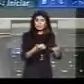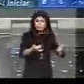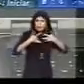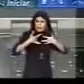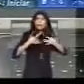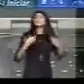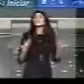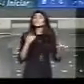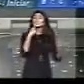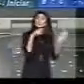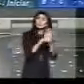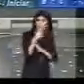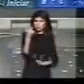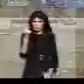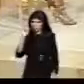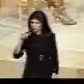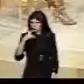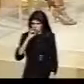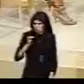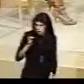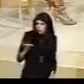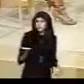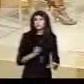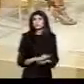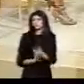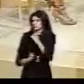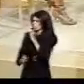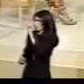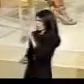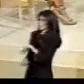toxina do cigarro ainda permanece no corpo? Ele pergunta se é por 20 anos. É tudo isso?